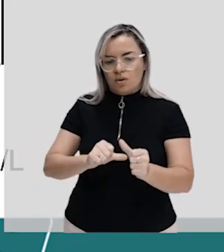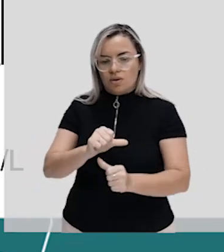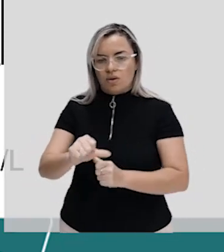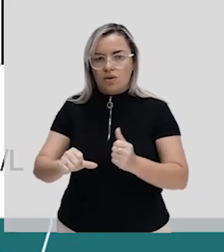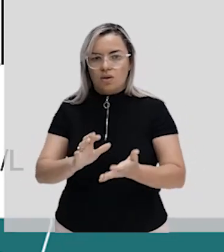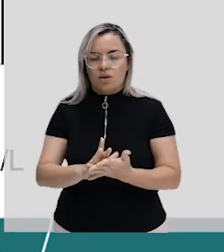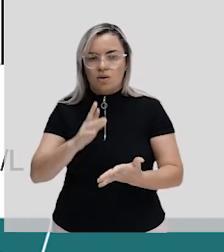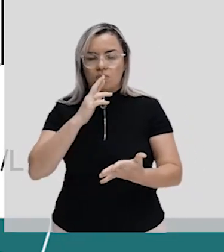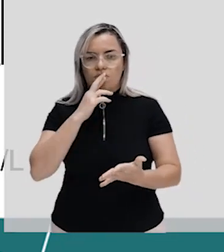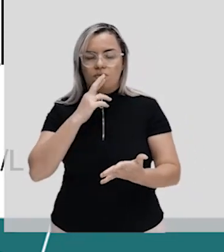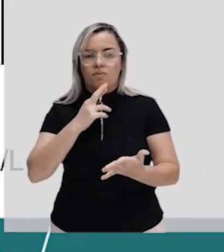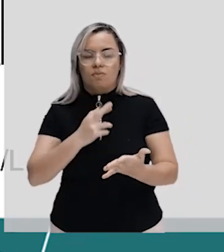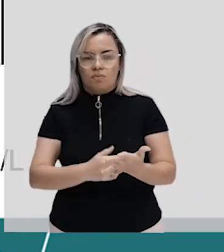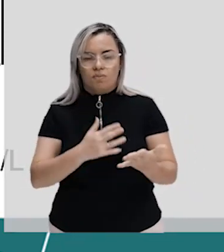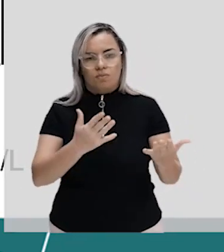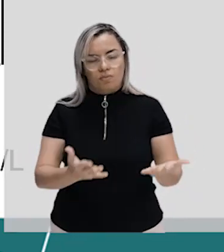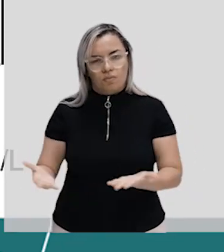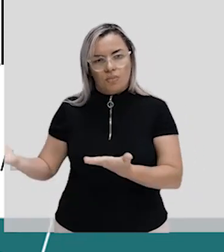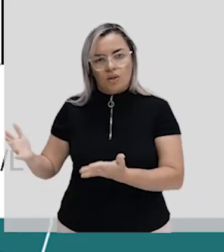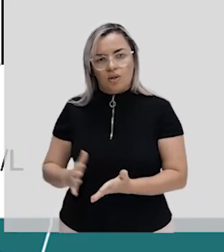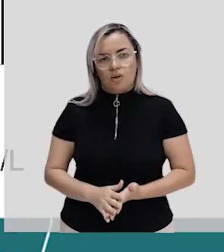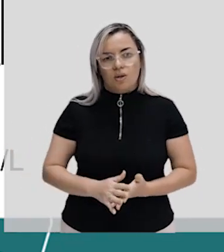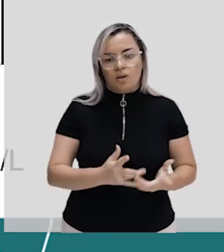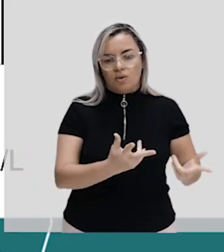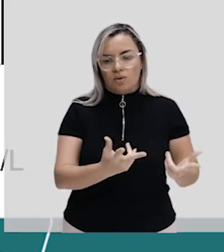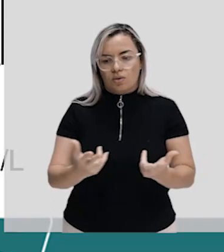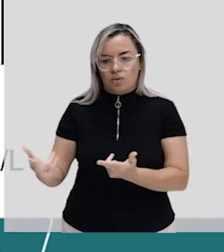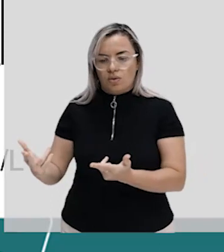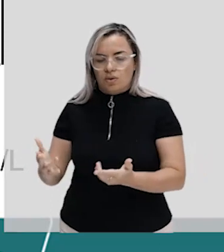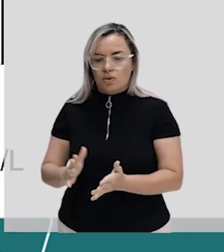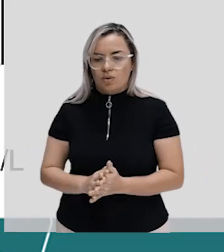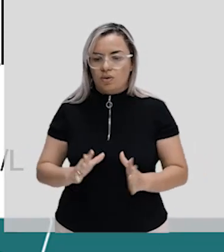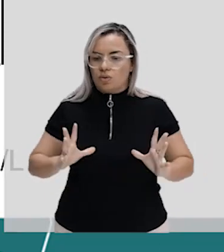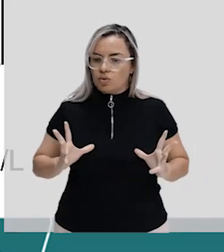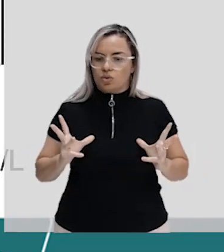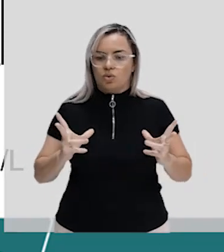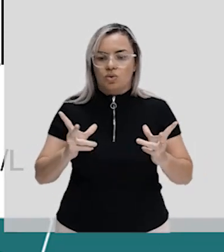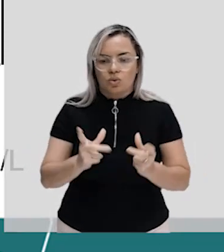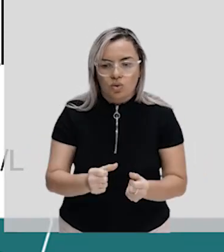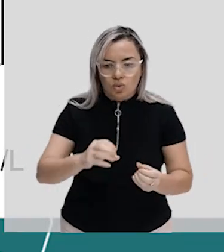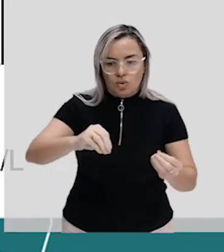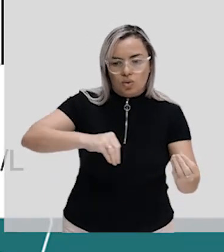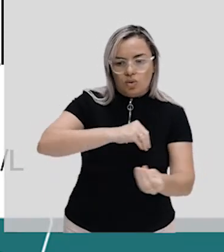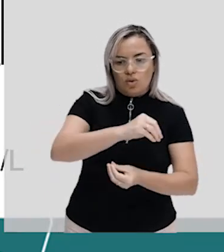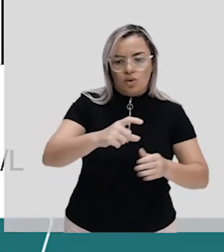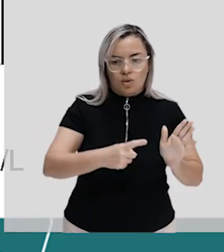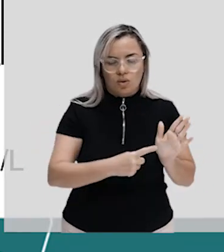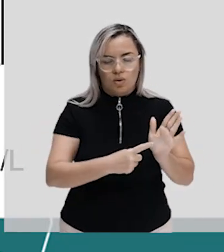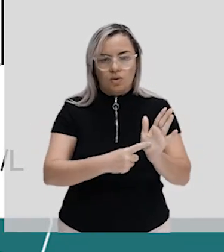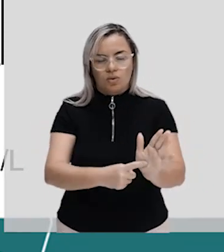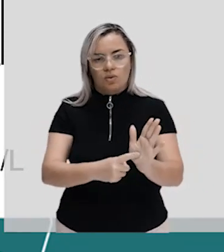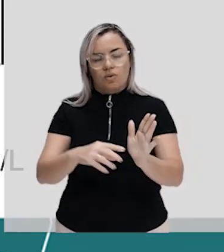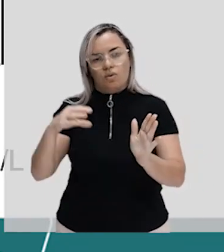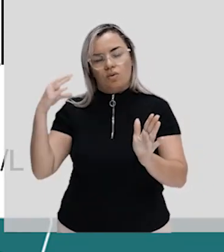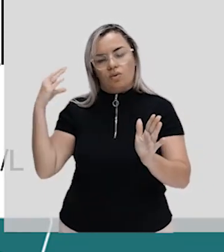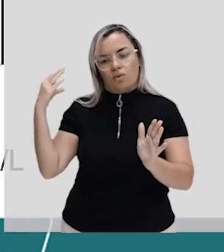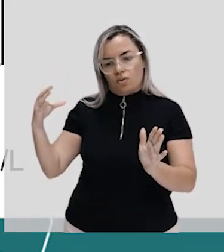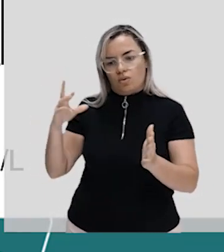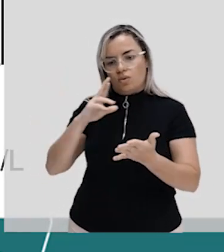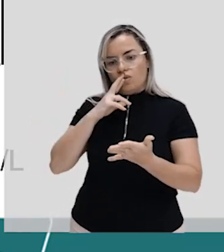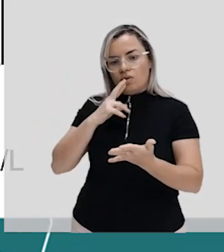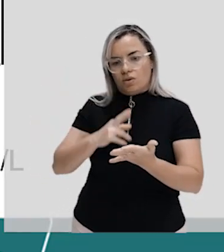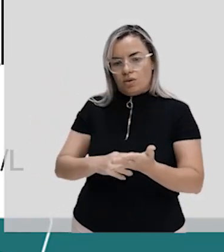resultados foram resultados iguais. Então, todas as soluções apresentam a mesma